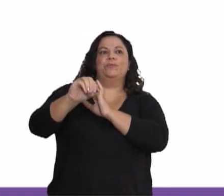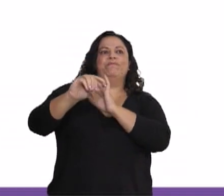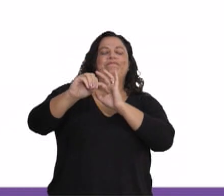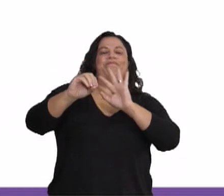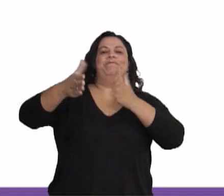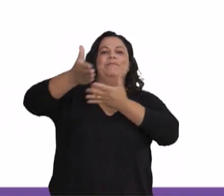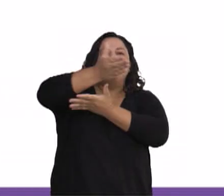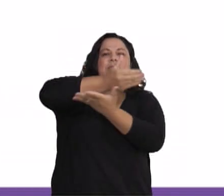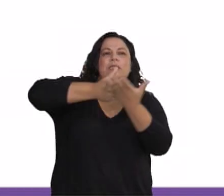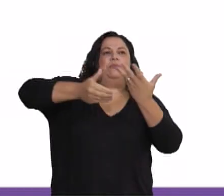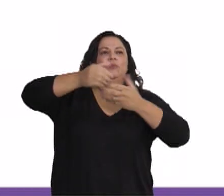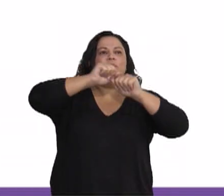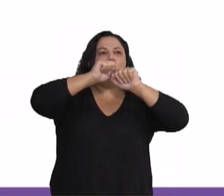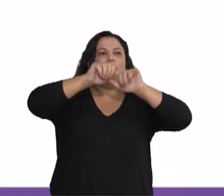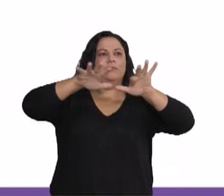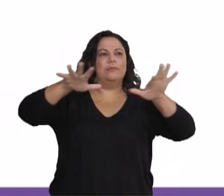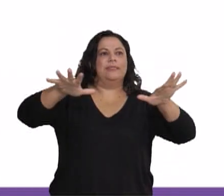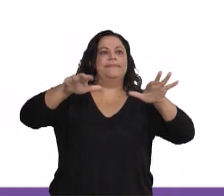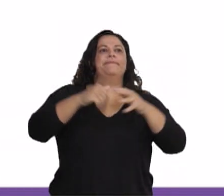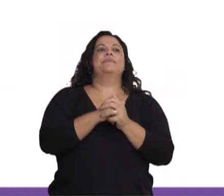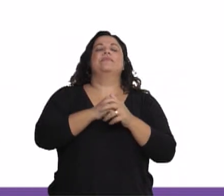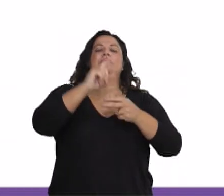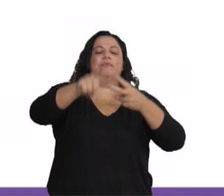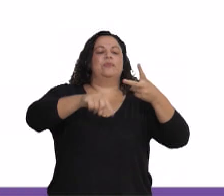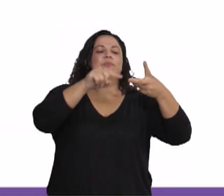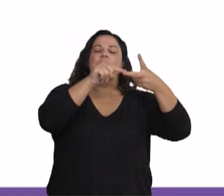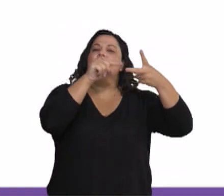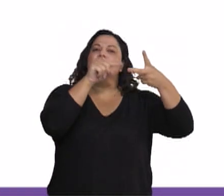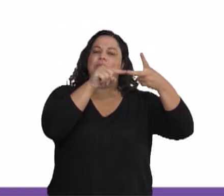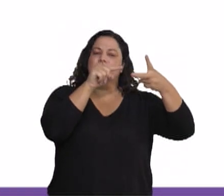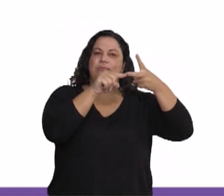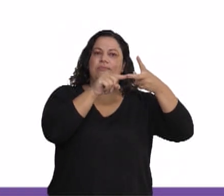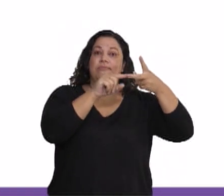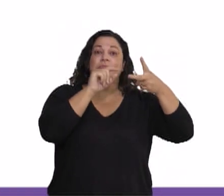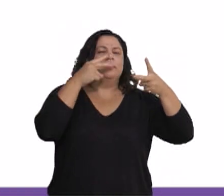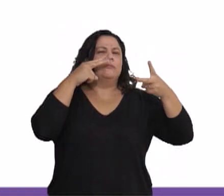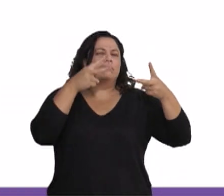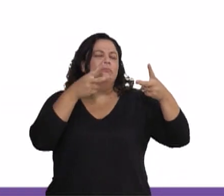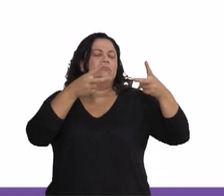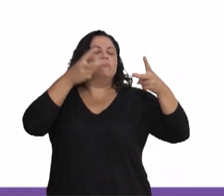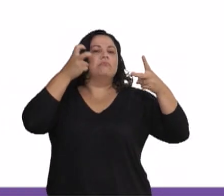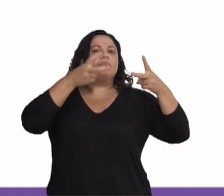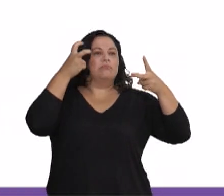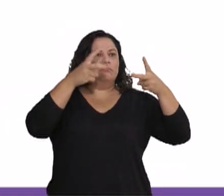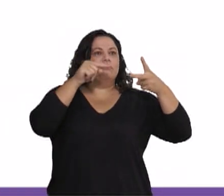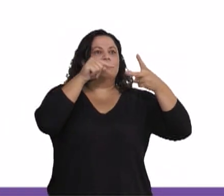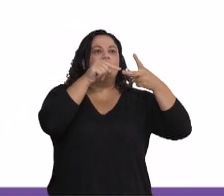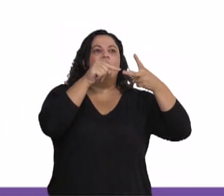também. Se a gente for analisar a ideia da convecção, você consegue perceber isso aí